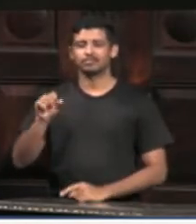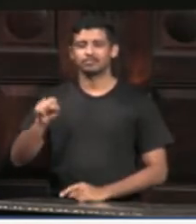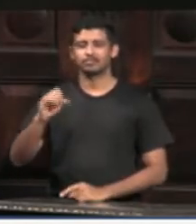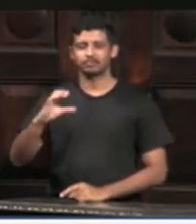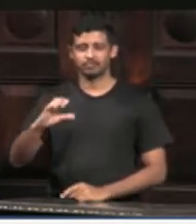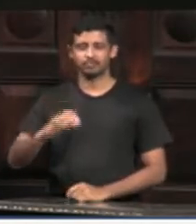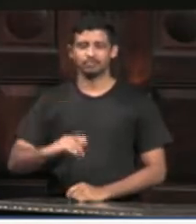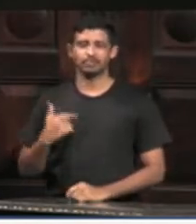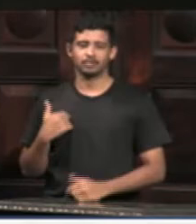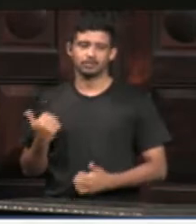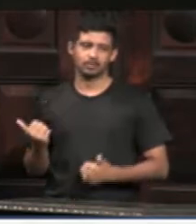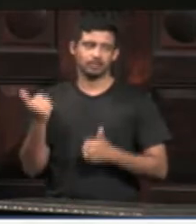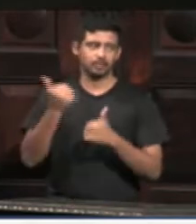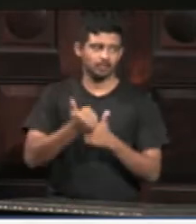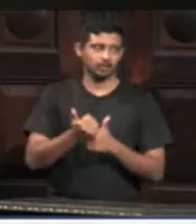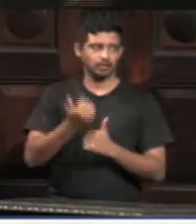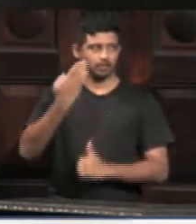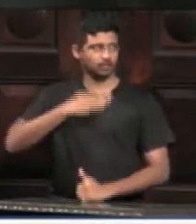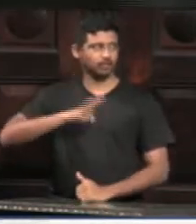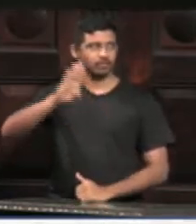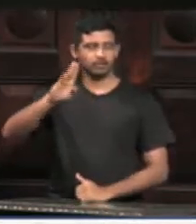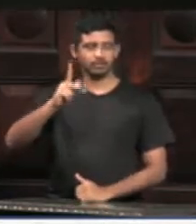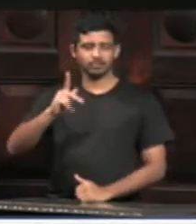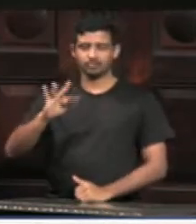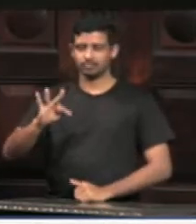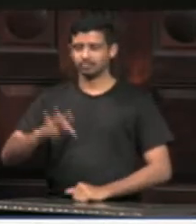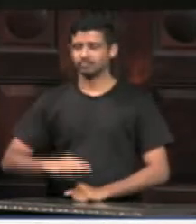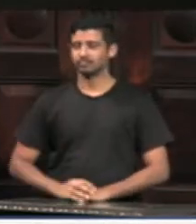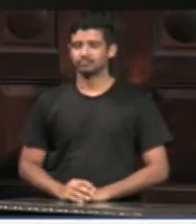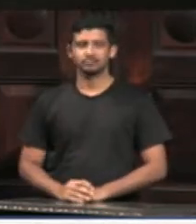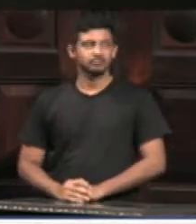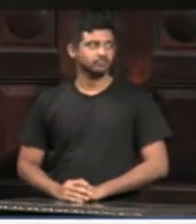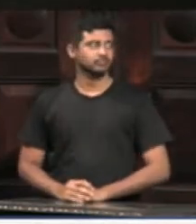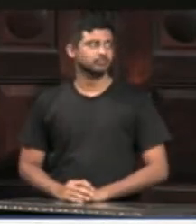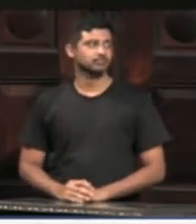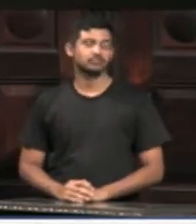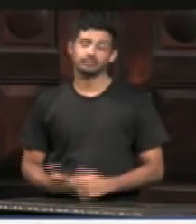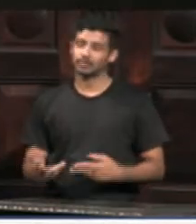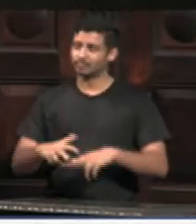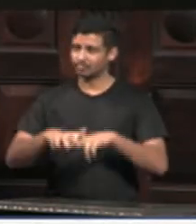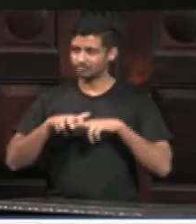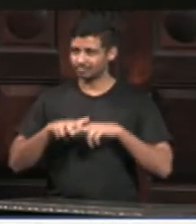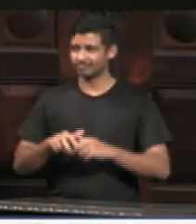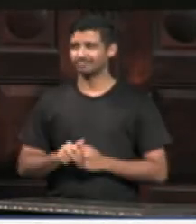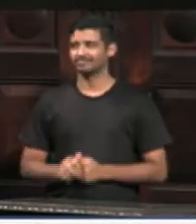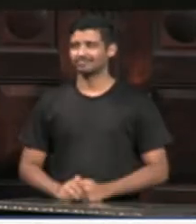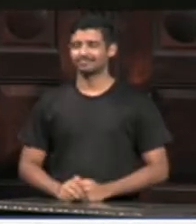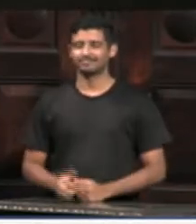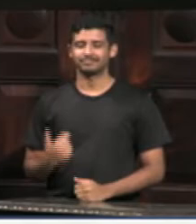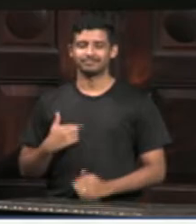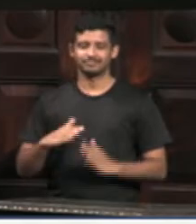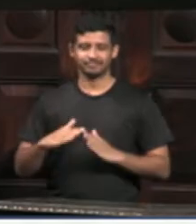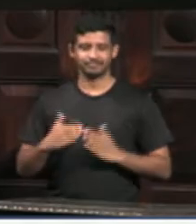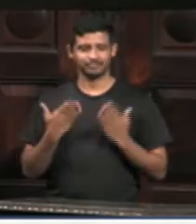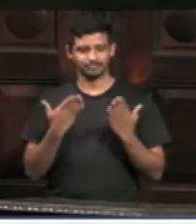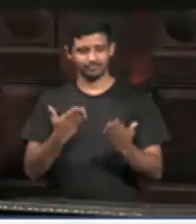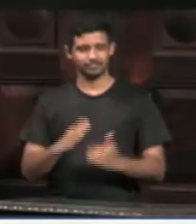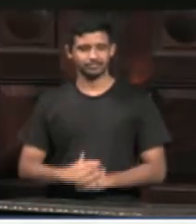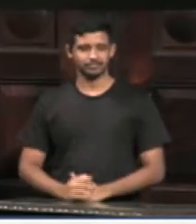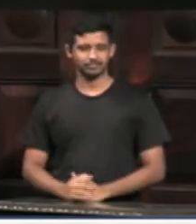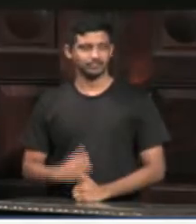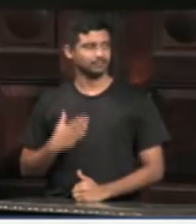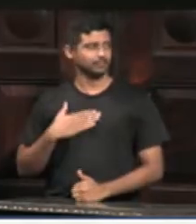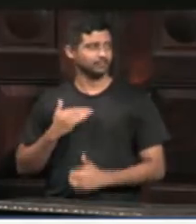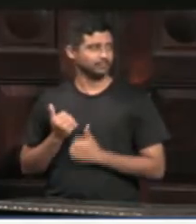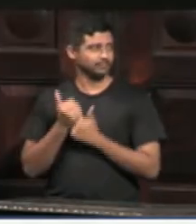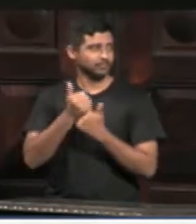apoie a candidatura do PT para a presidência da Casa. Por essa razão, externo a Vossa Excelência o meu